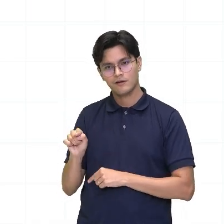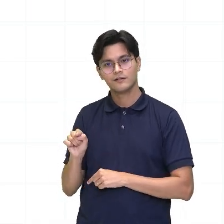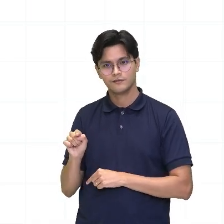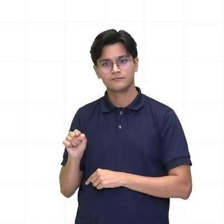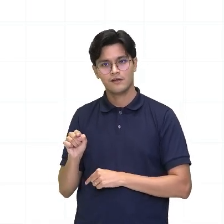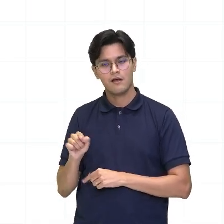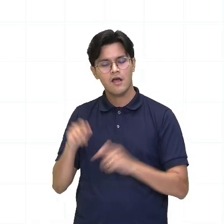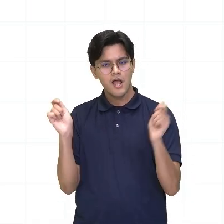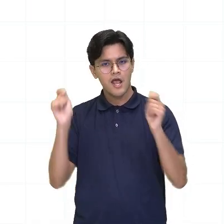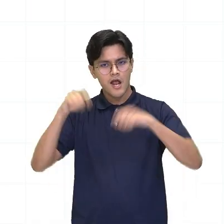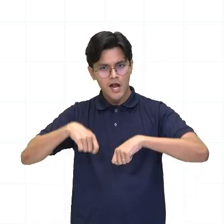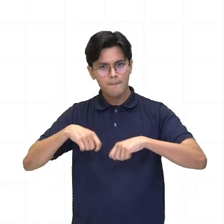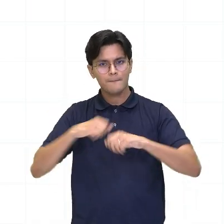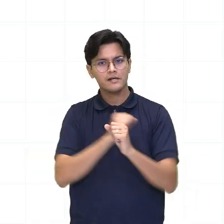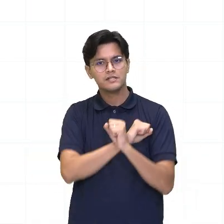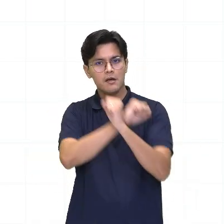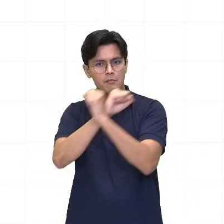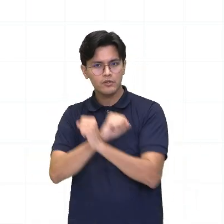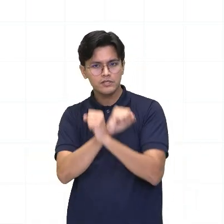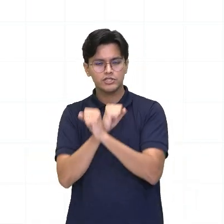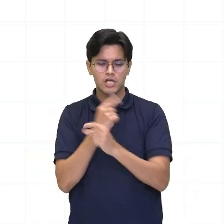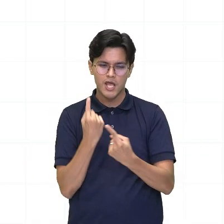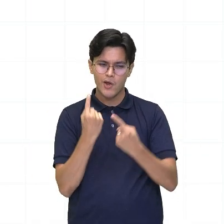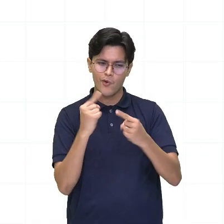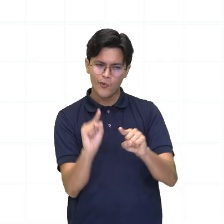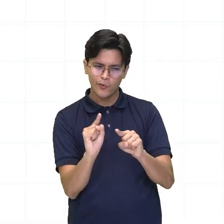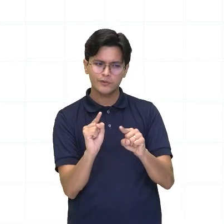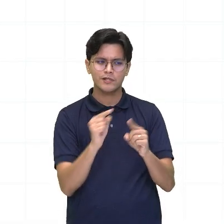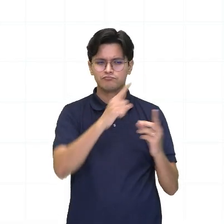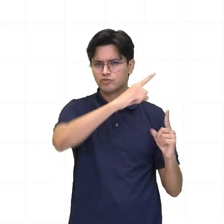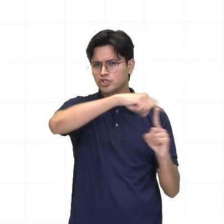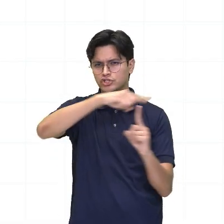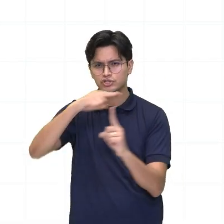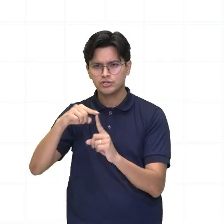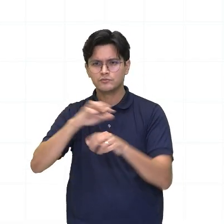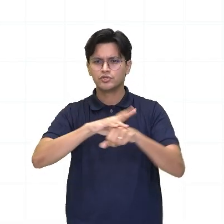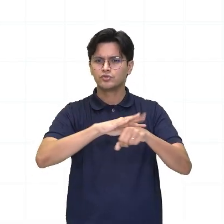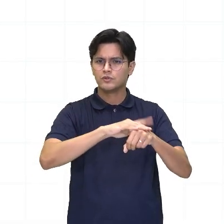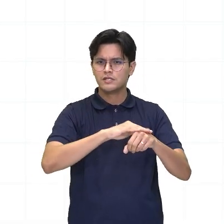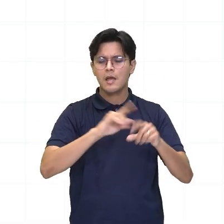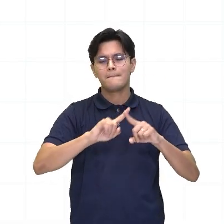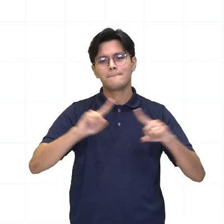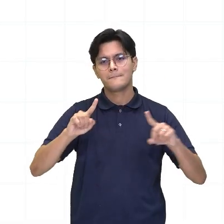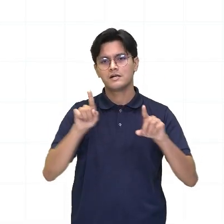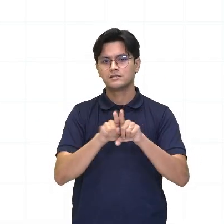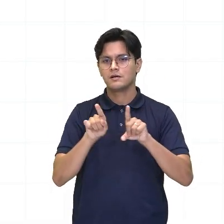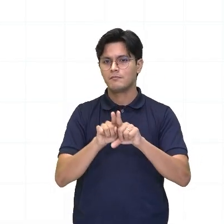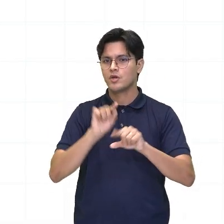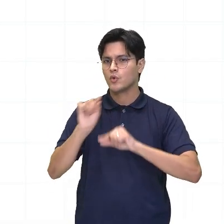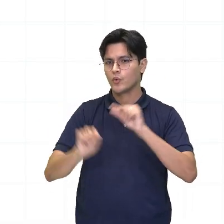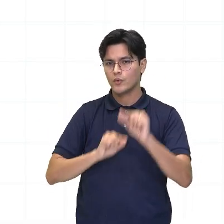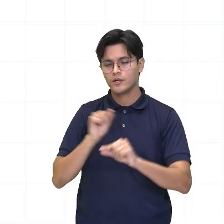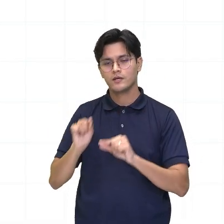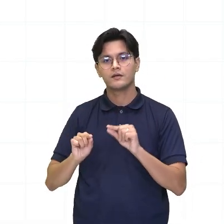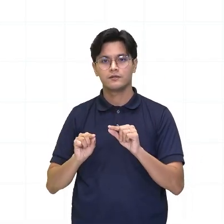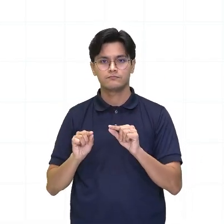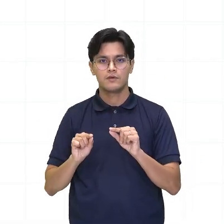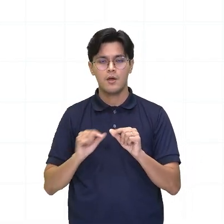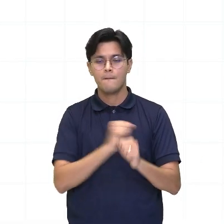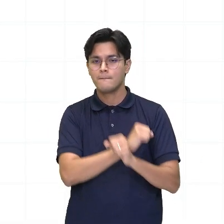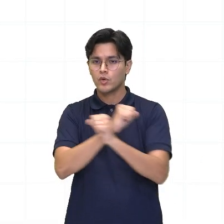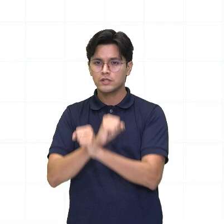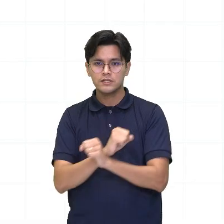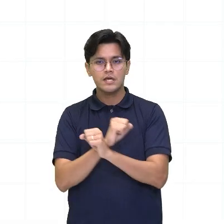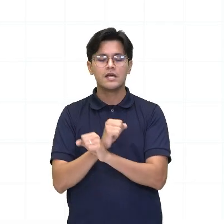nos protegem contra determinadas doenças, mas vai além porque protege o indivíduo contra a doença, mas